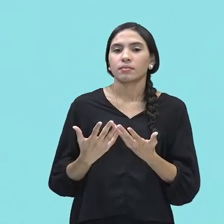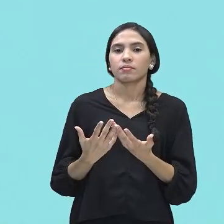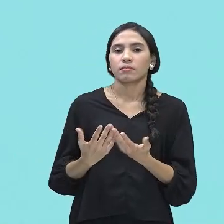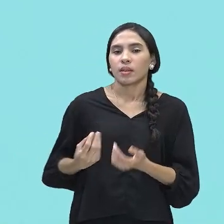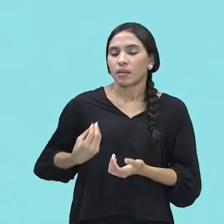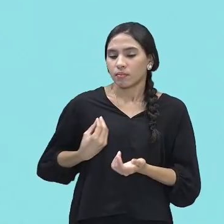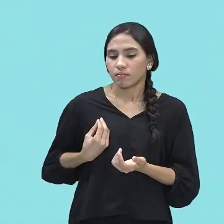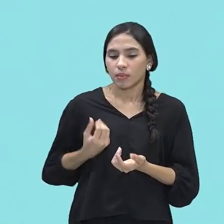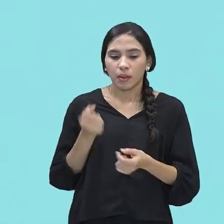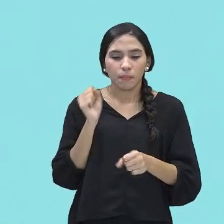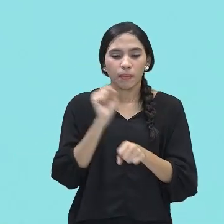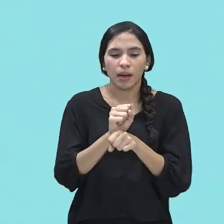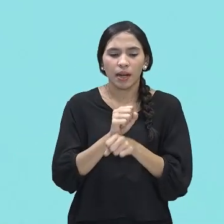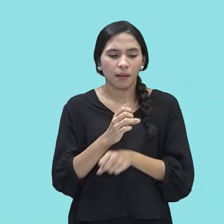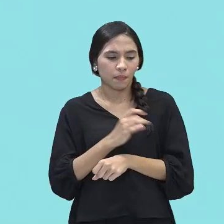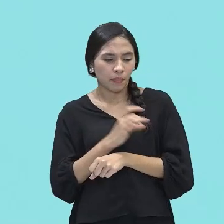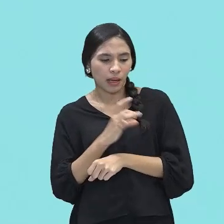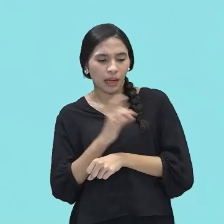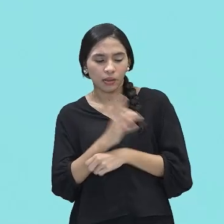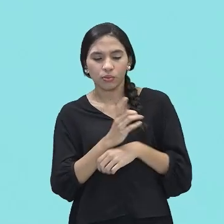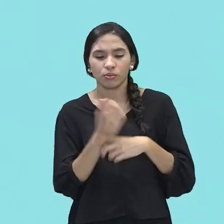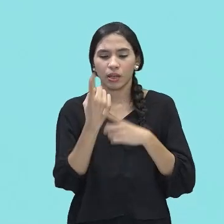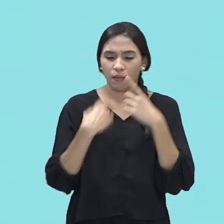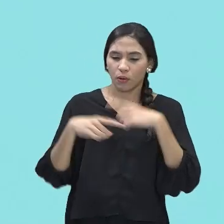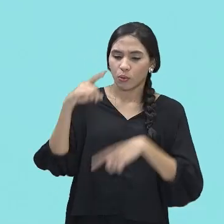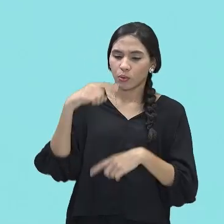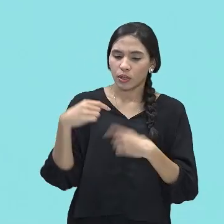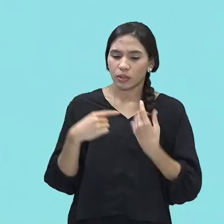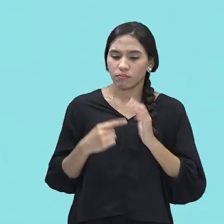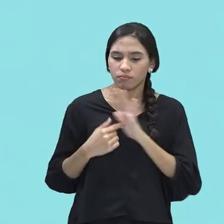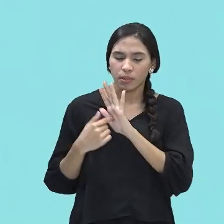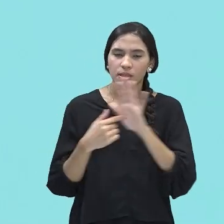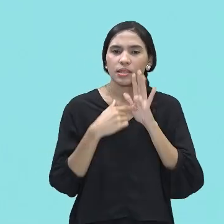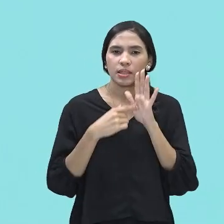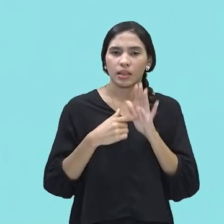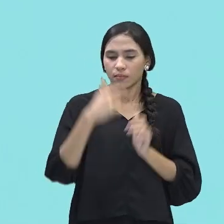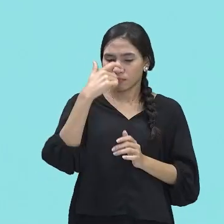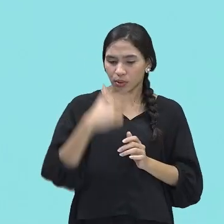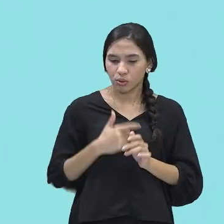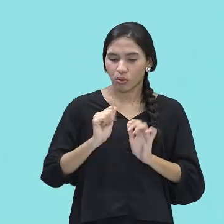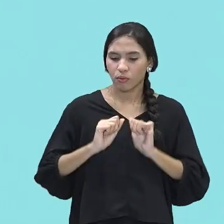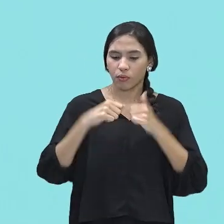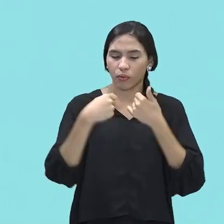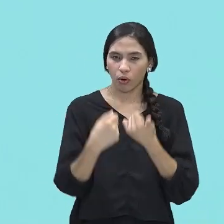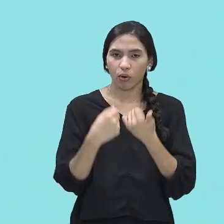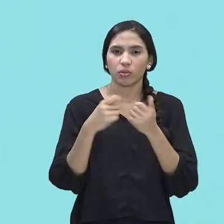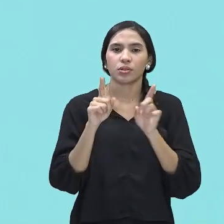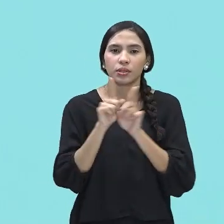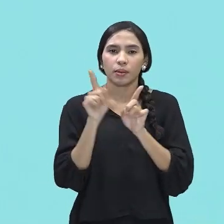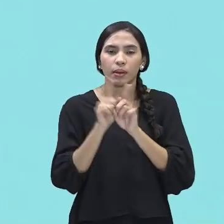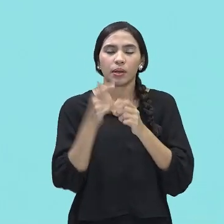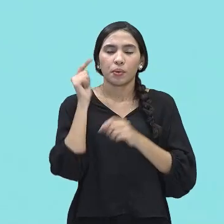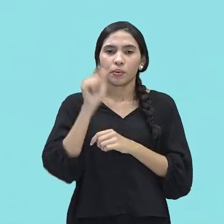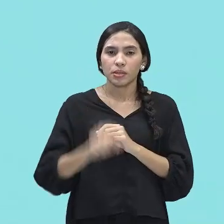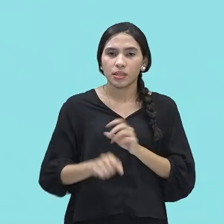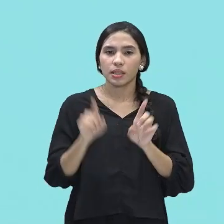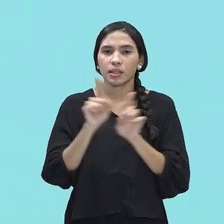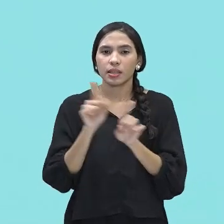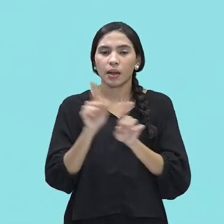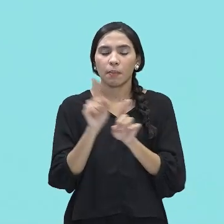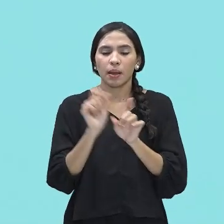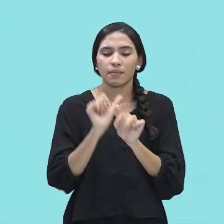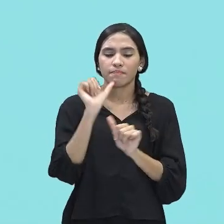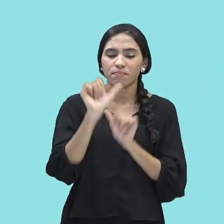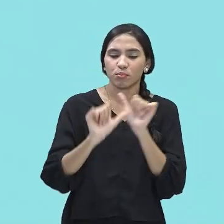negócio com medo, que ela vai evoluir, que vai mostrar uma pessoa forte, né? Mostrando ali que ela vai conseguir dar a volta